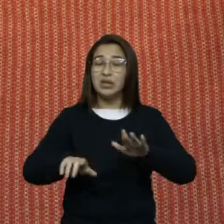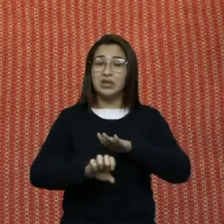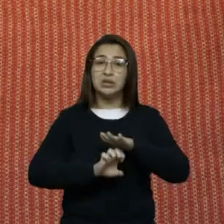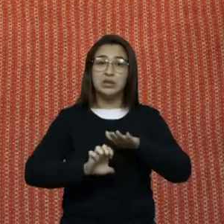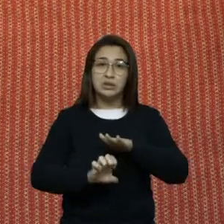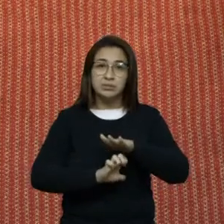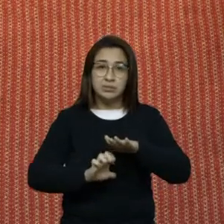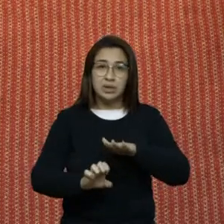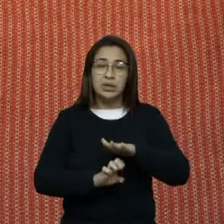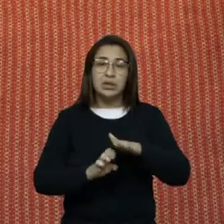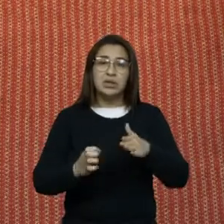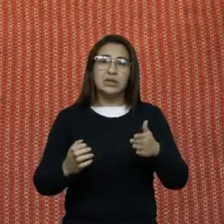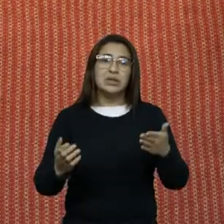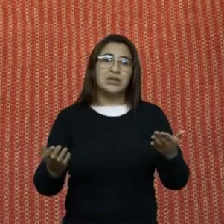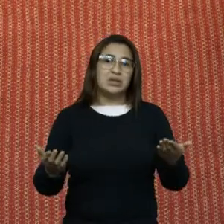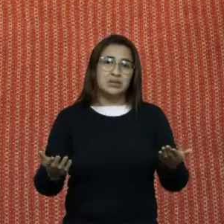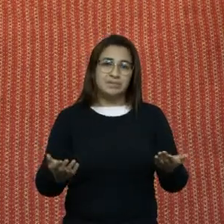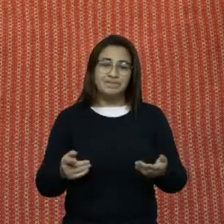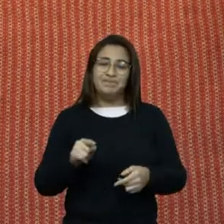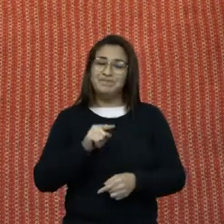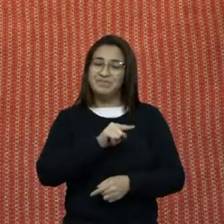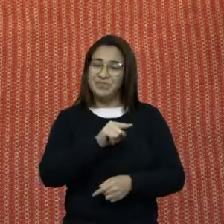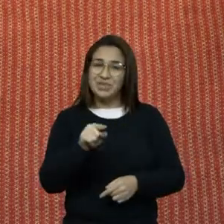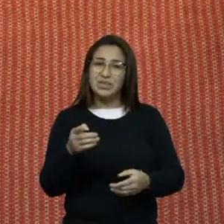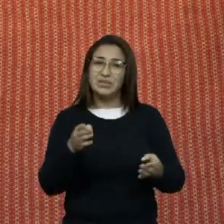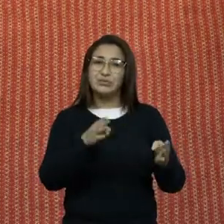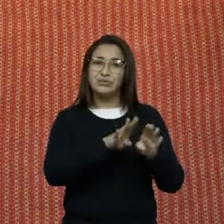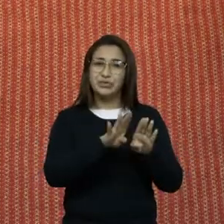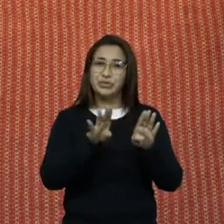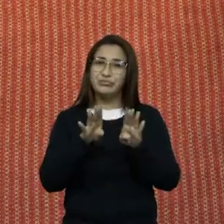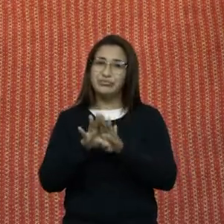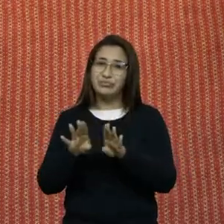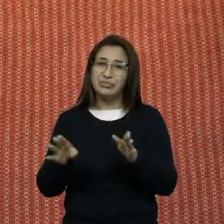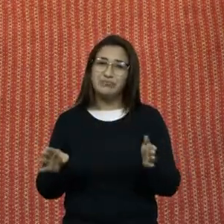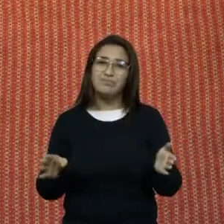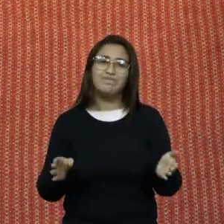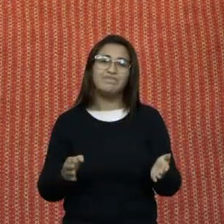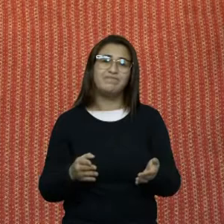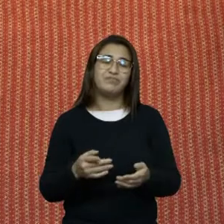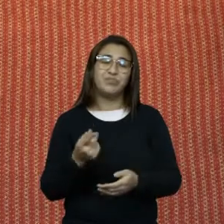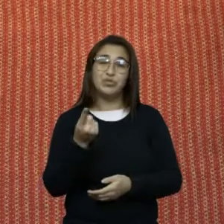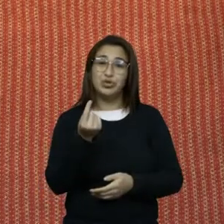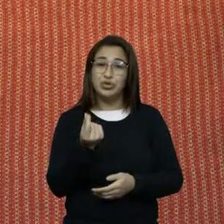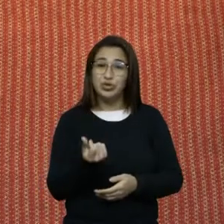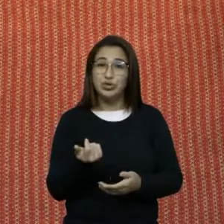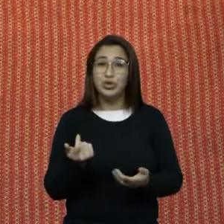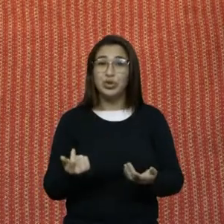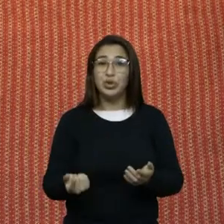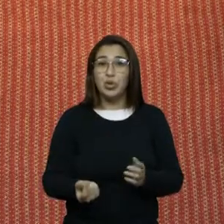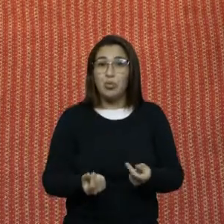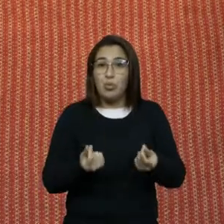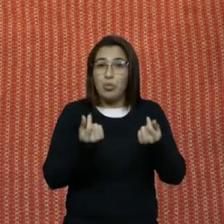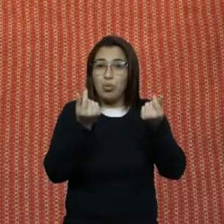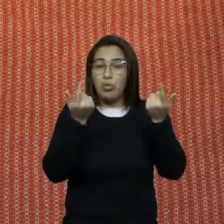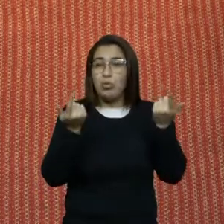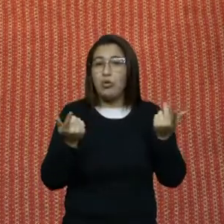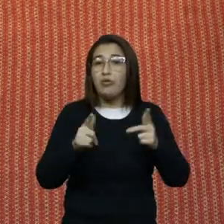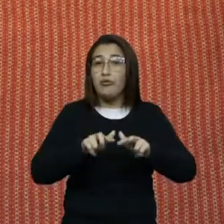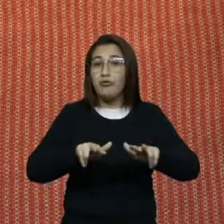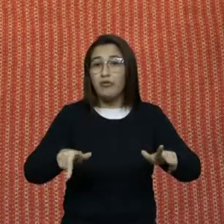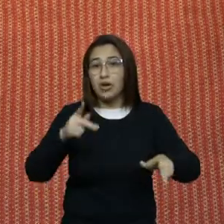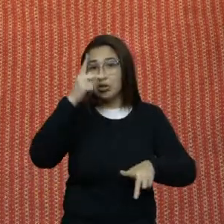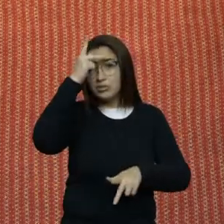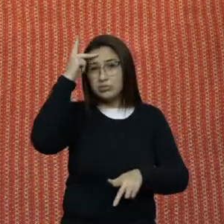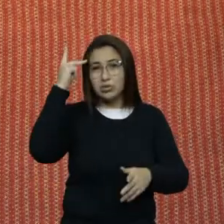mais pode me emprego perdidos milhares de empresas que se perderam a poupança é a riqueza de dezenas de milhares de pessoas